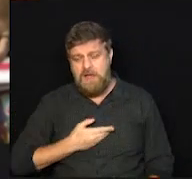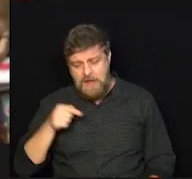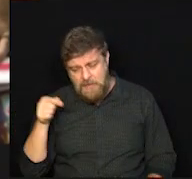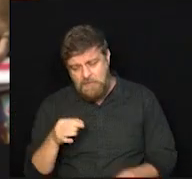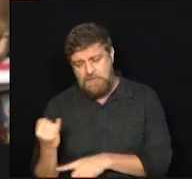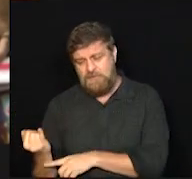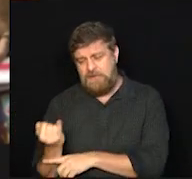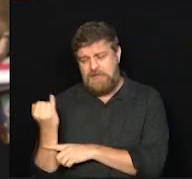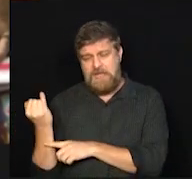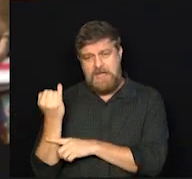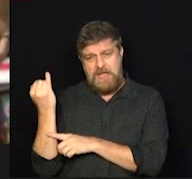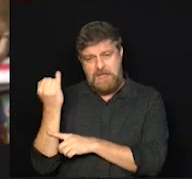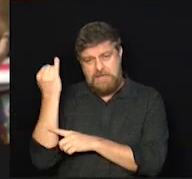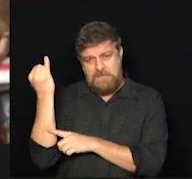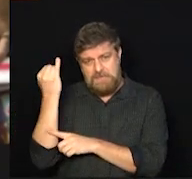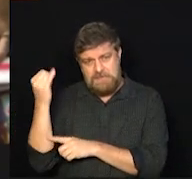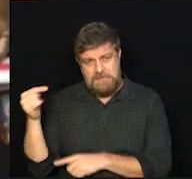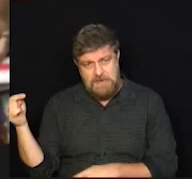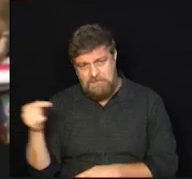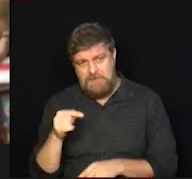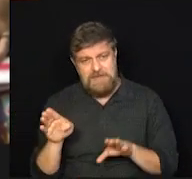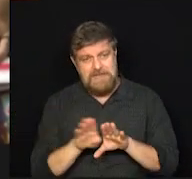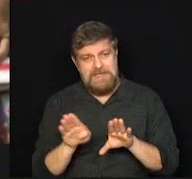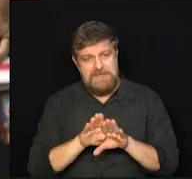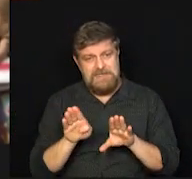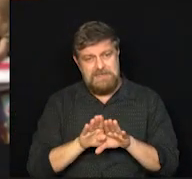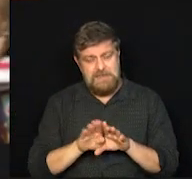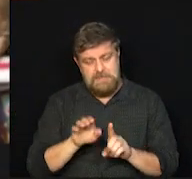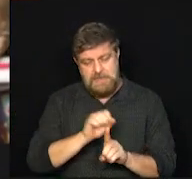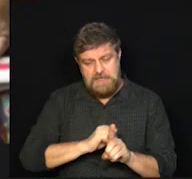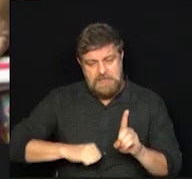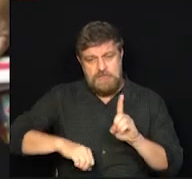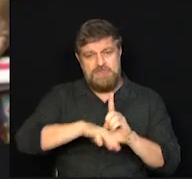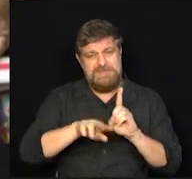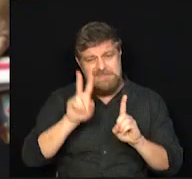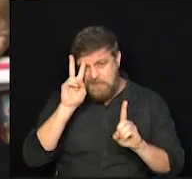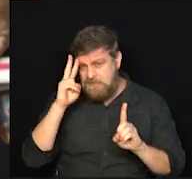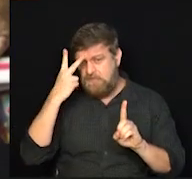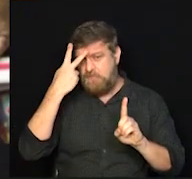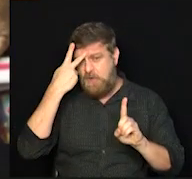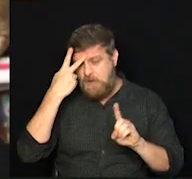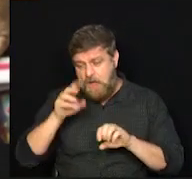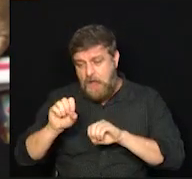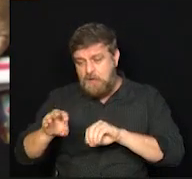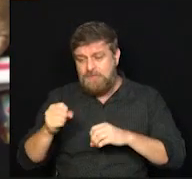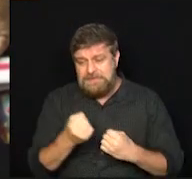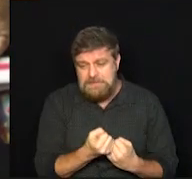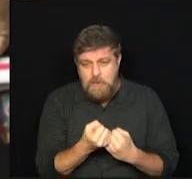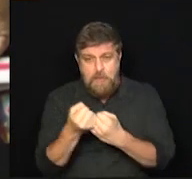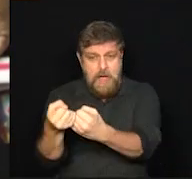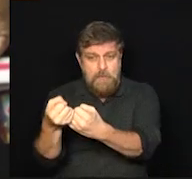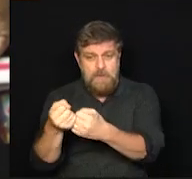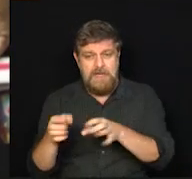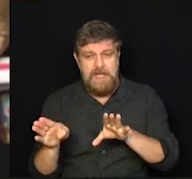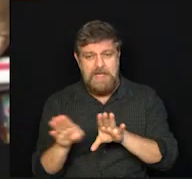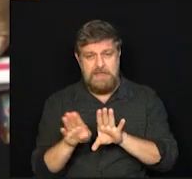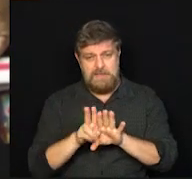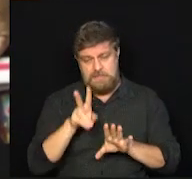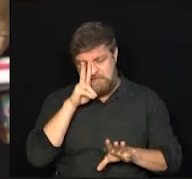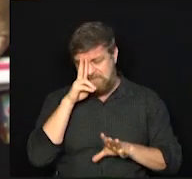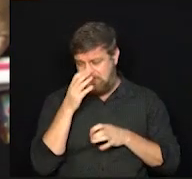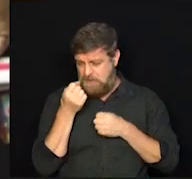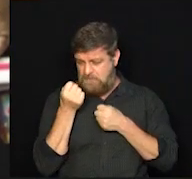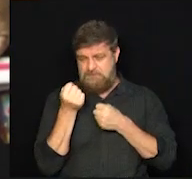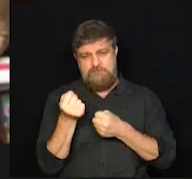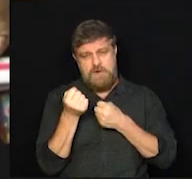importância e como um braço de transformação social de apoio à educação de fortalecimento